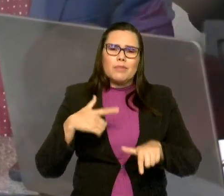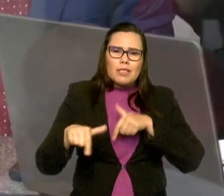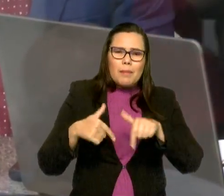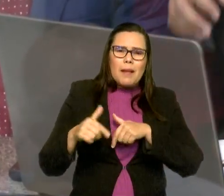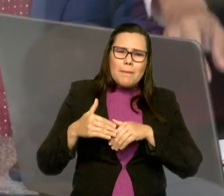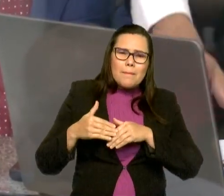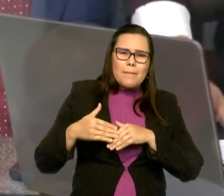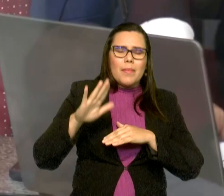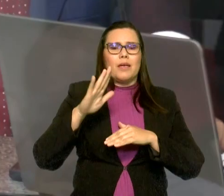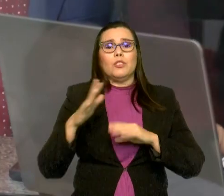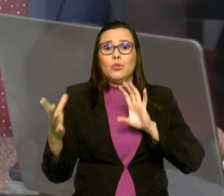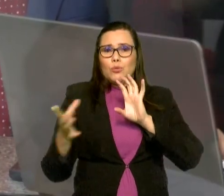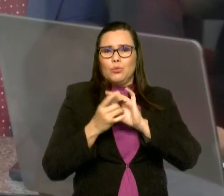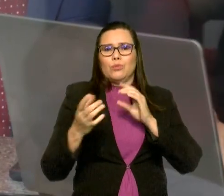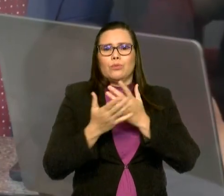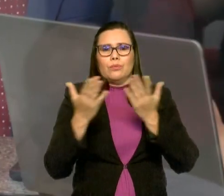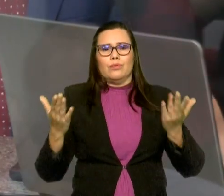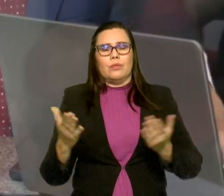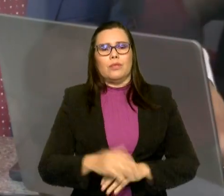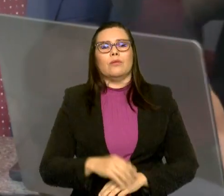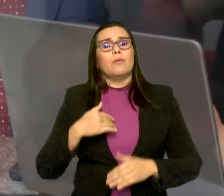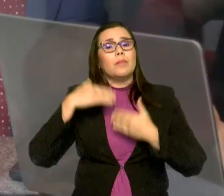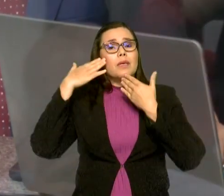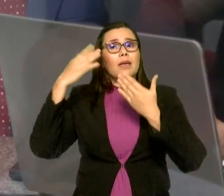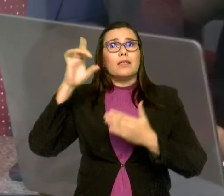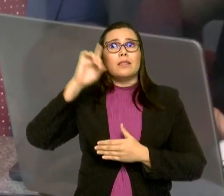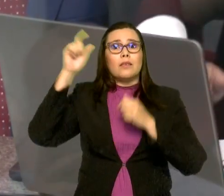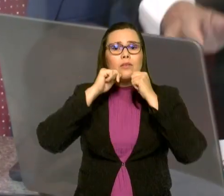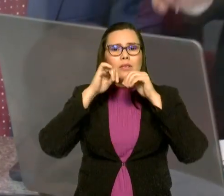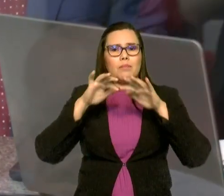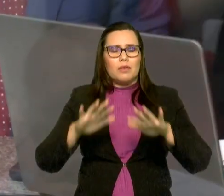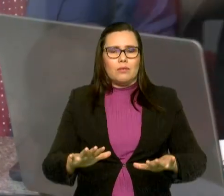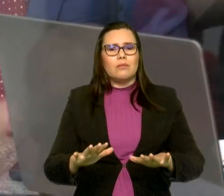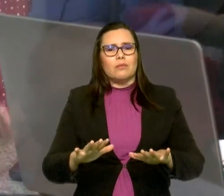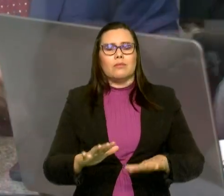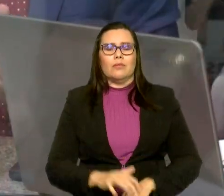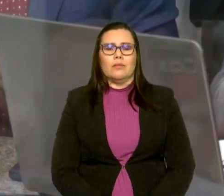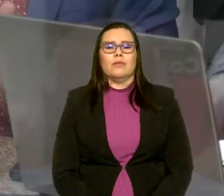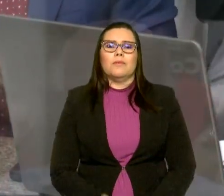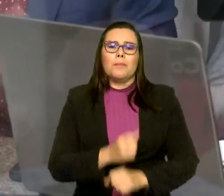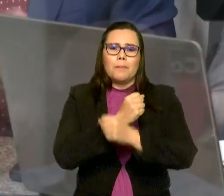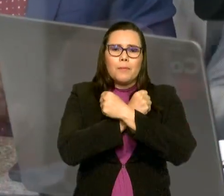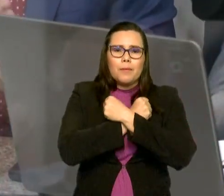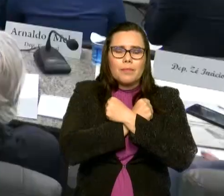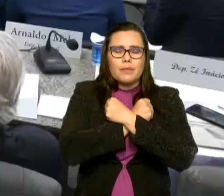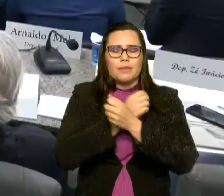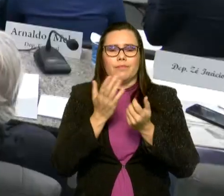obrigada, que Deus abençoe e vamos ter umas ótimas comemorações aí. Um abraço.